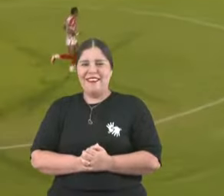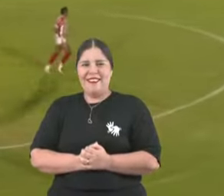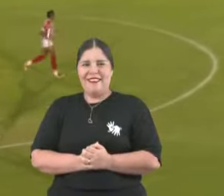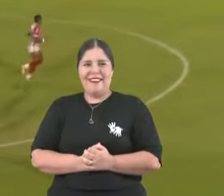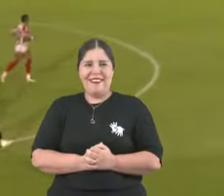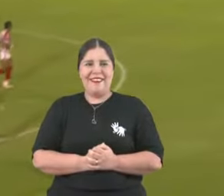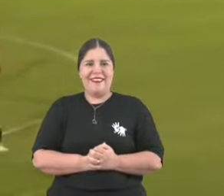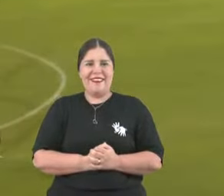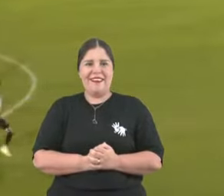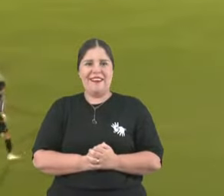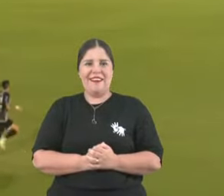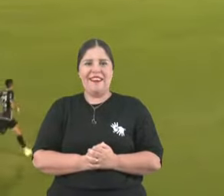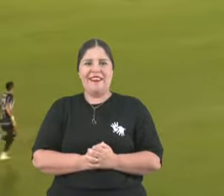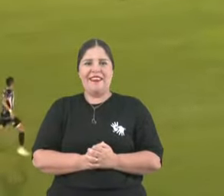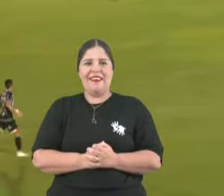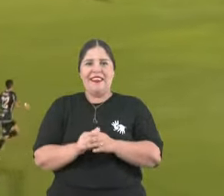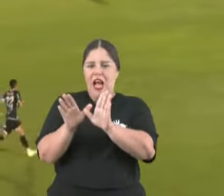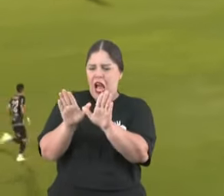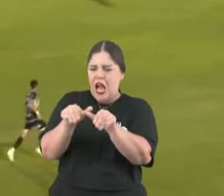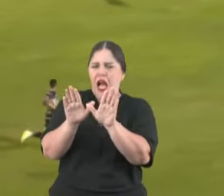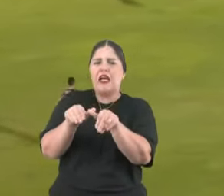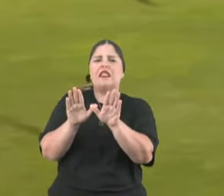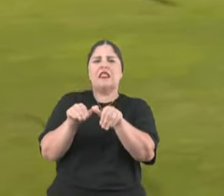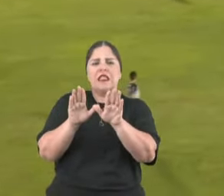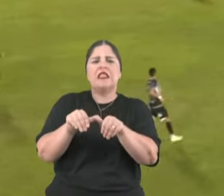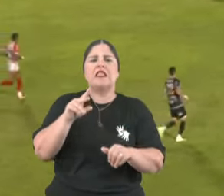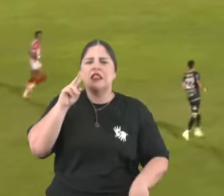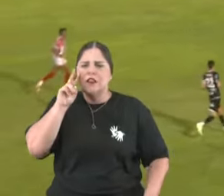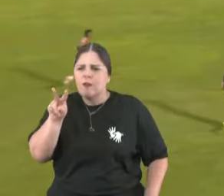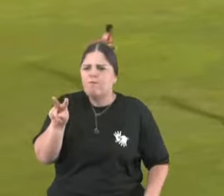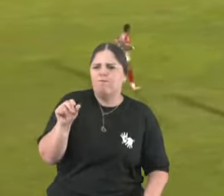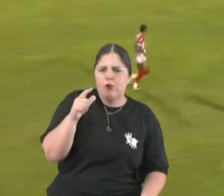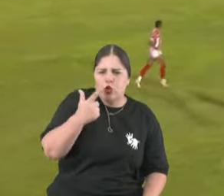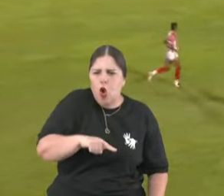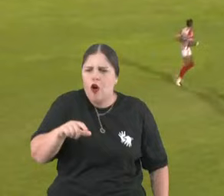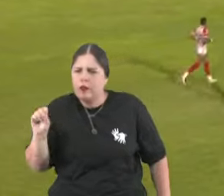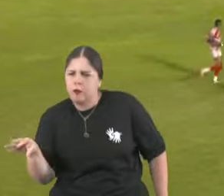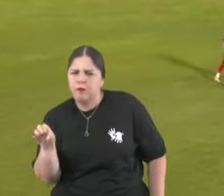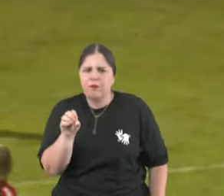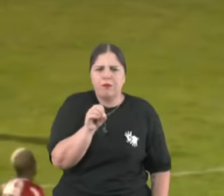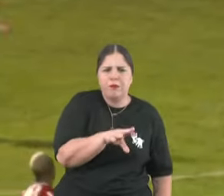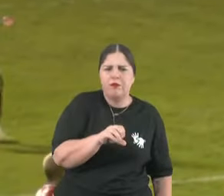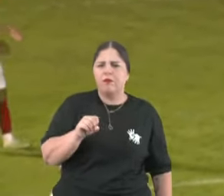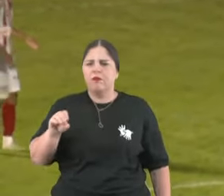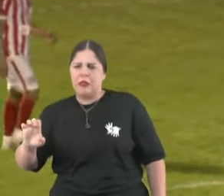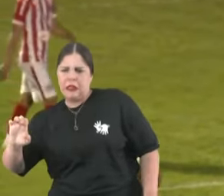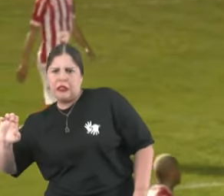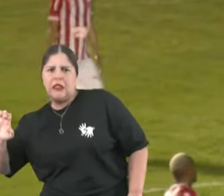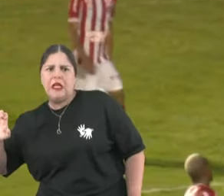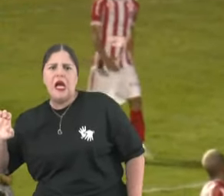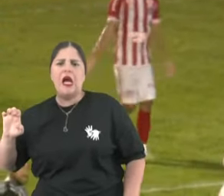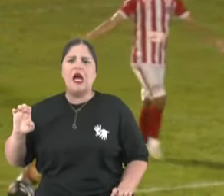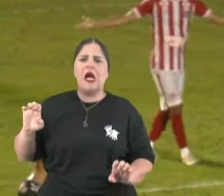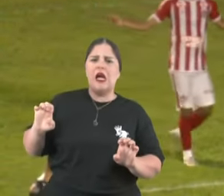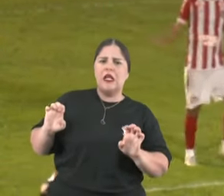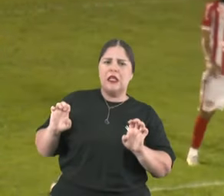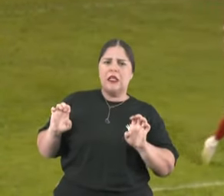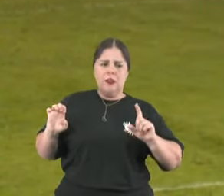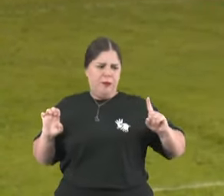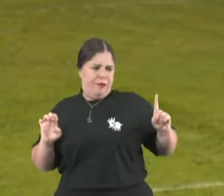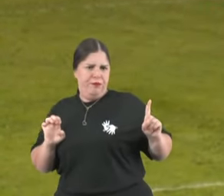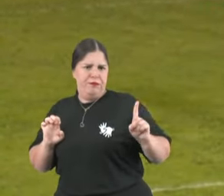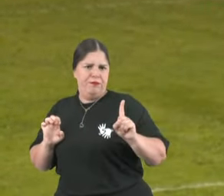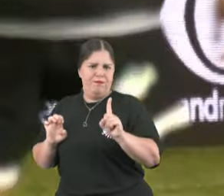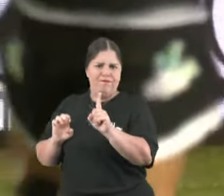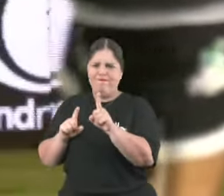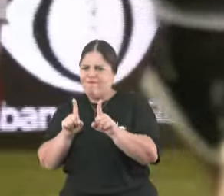O Asa tenta de novo. Wesley parte com ela ali pelo lado esquerdo. Chega bem na marcação